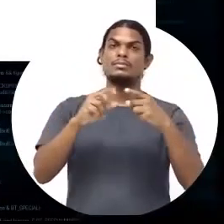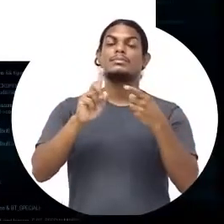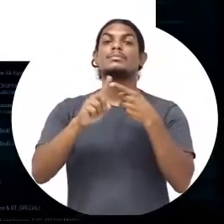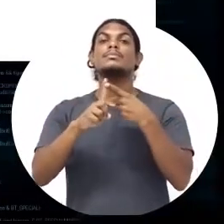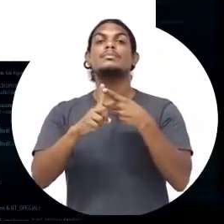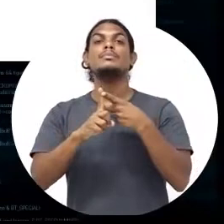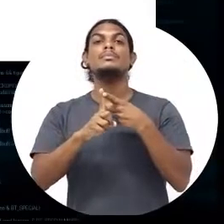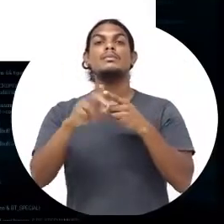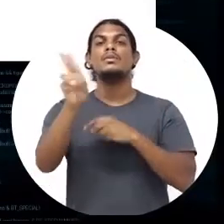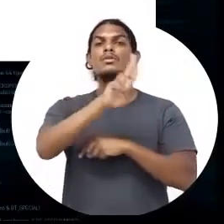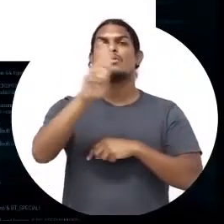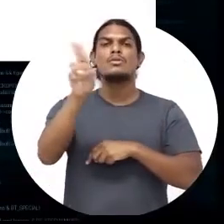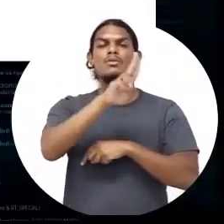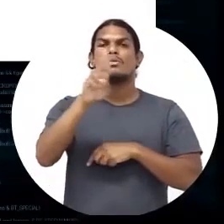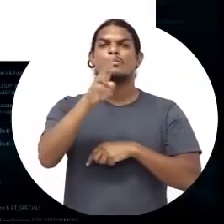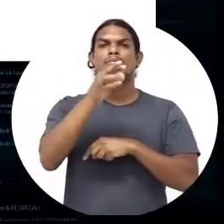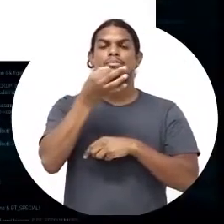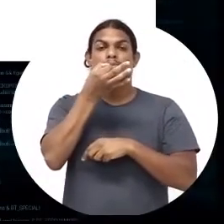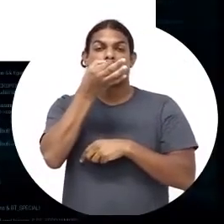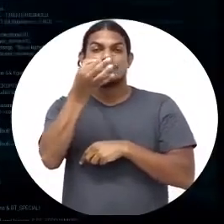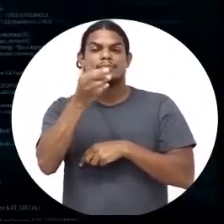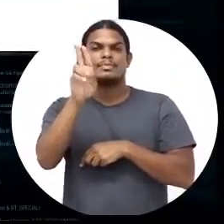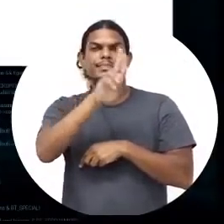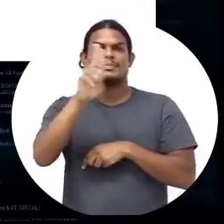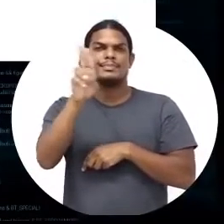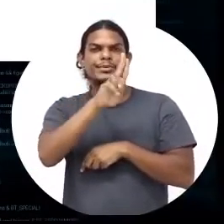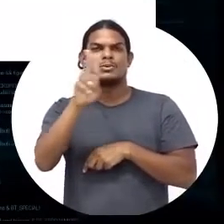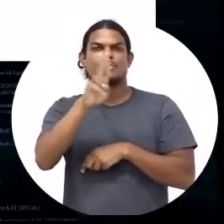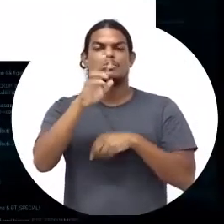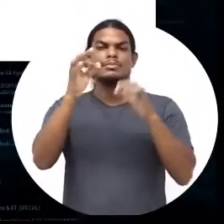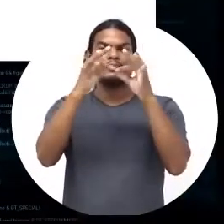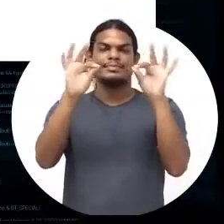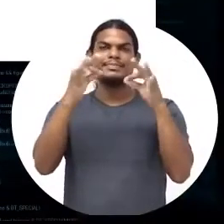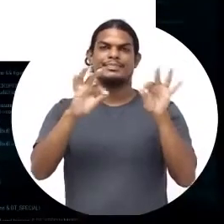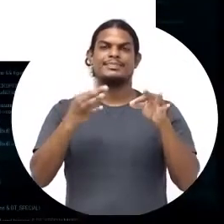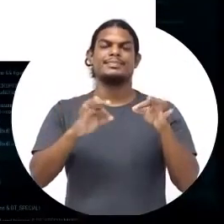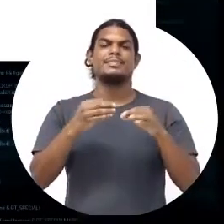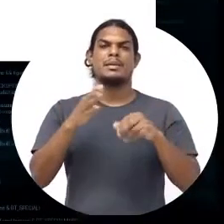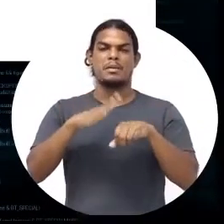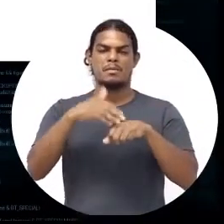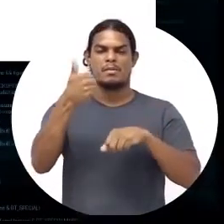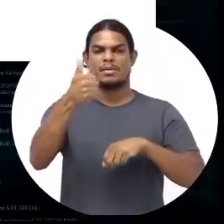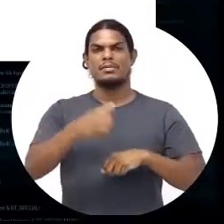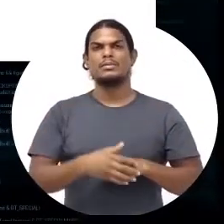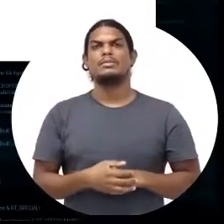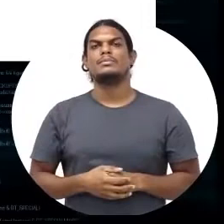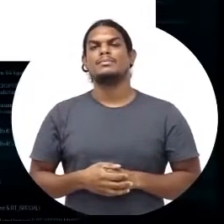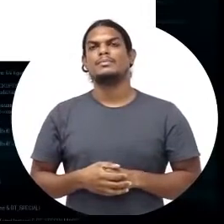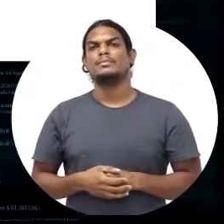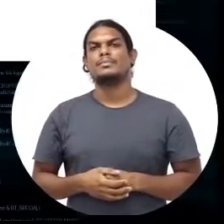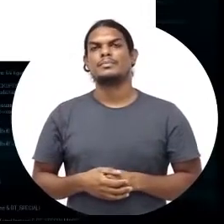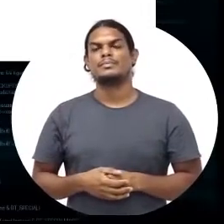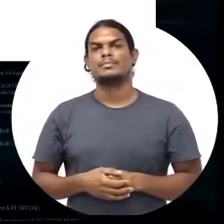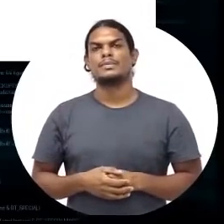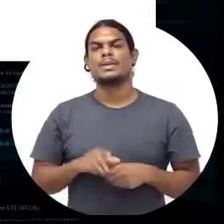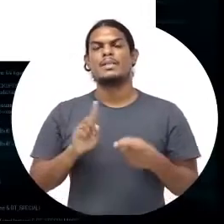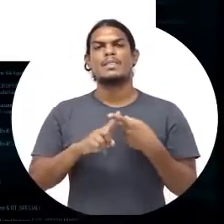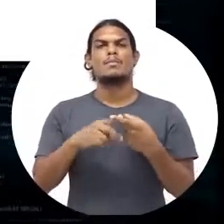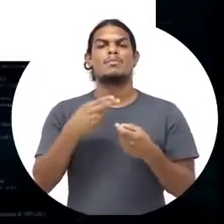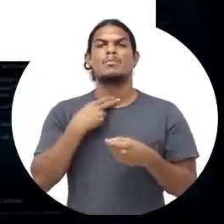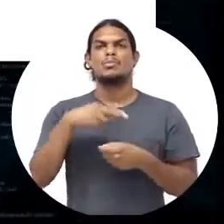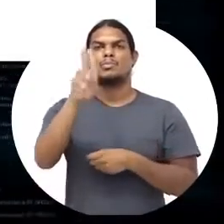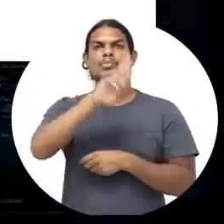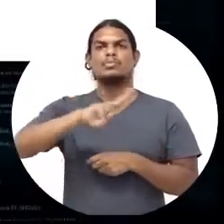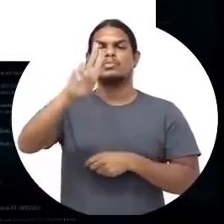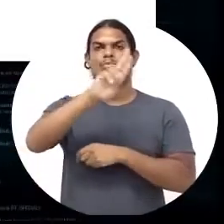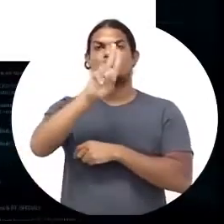e nunca coloque caracteres especiais. Também não faça nomes compostos, nomes separados. Tenha muito cuidado com a criação de